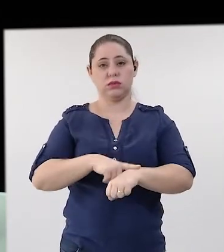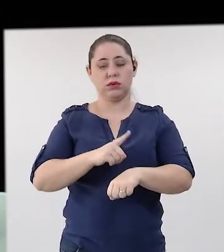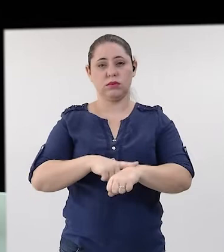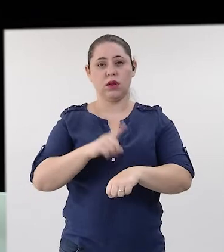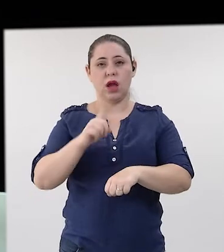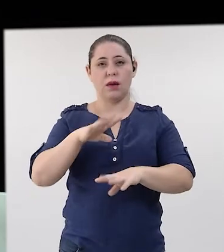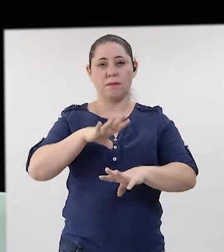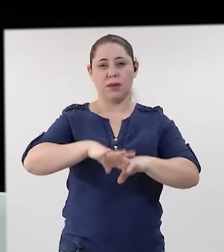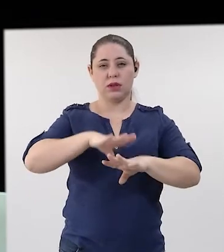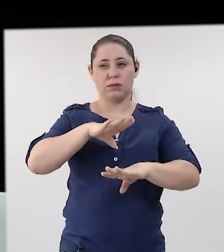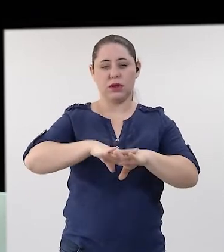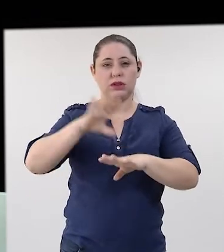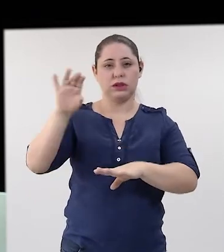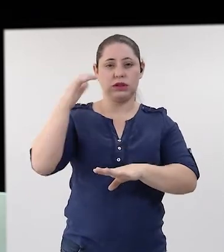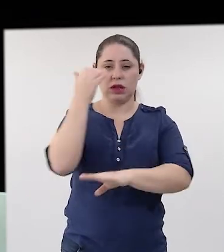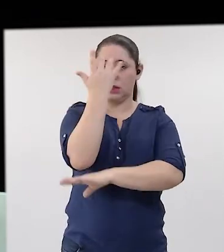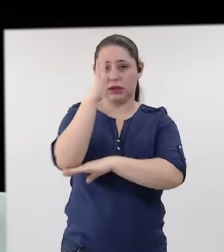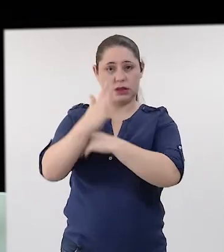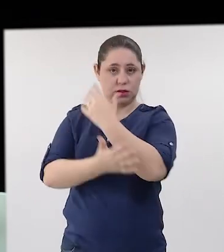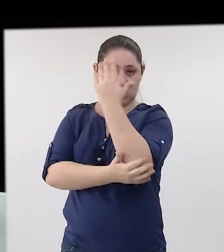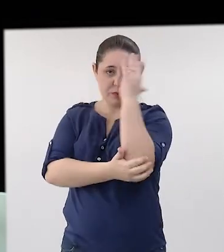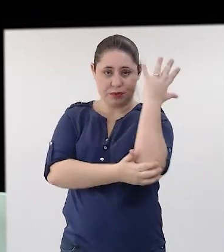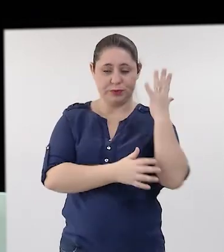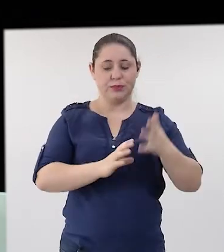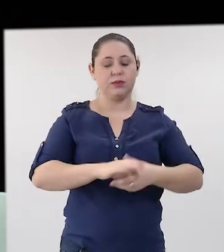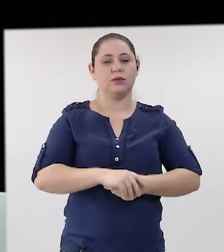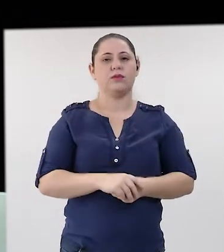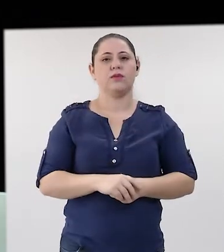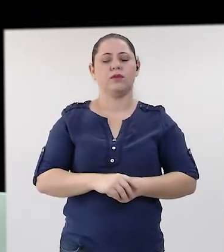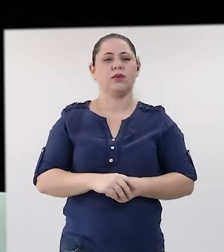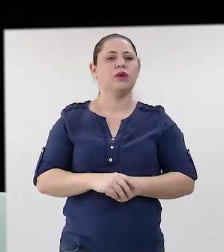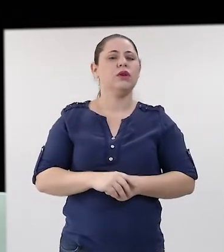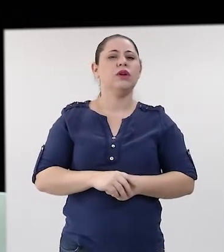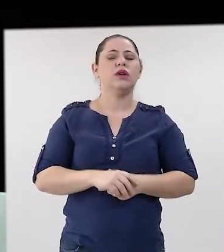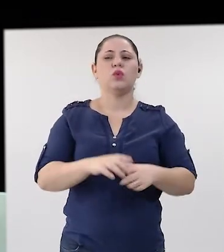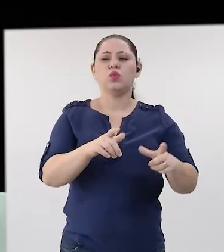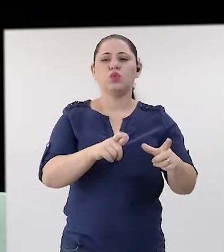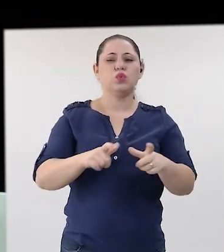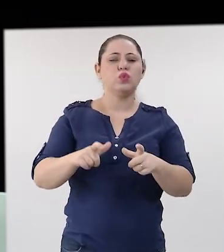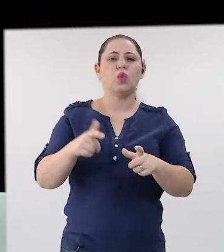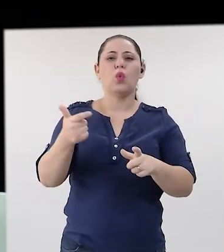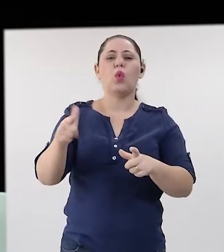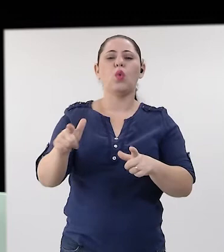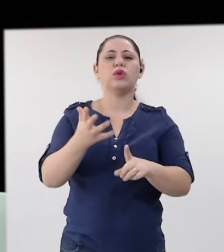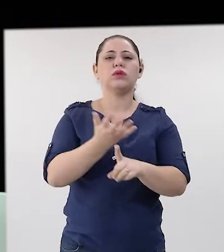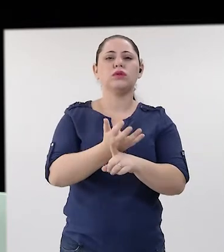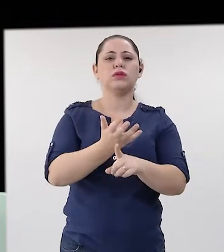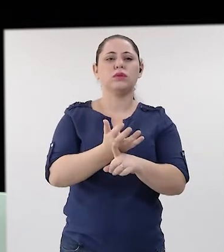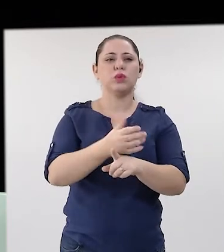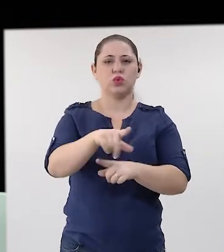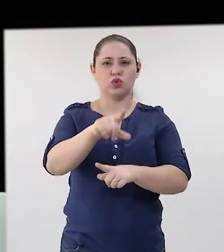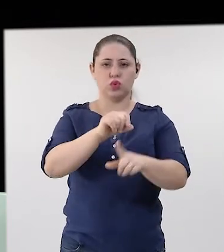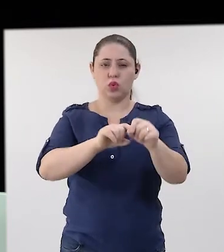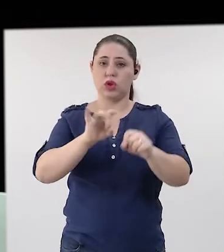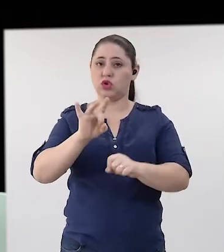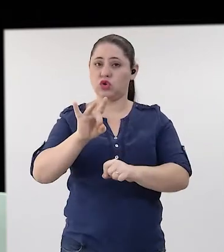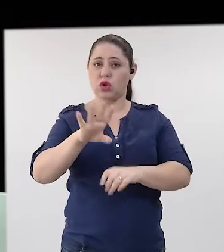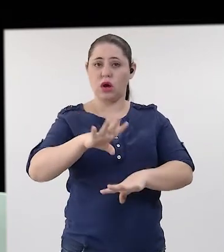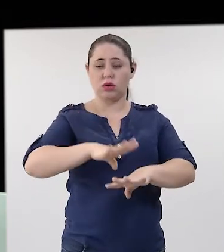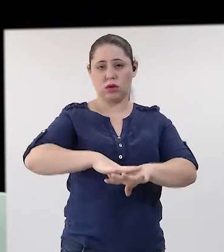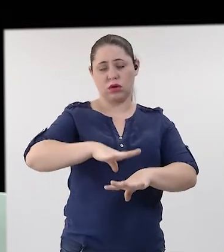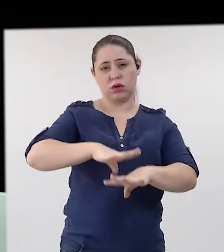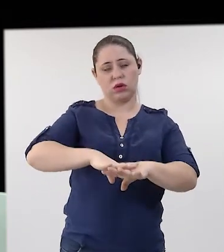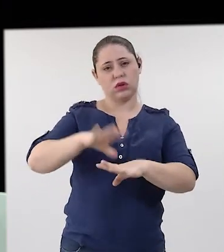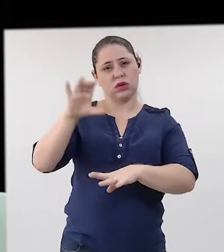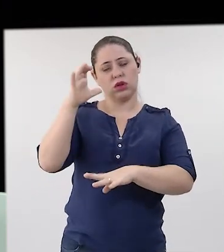momento são a matemática e as ciências da natureza. E as outras áreas? Foi uma escolha de vocês optar por